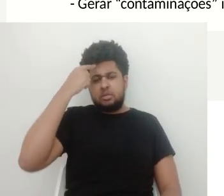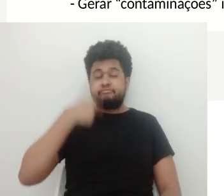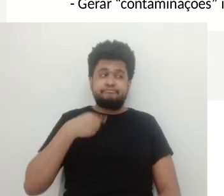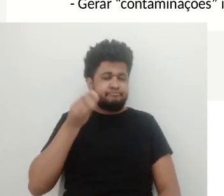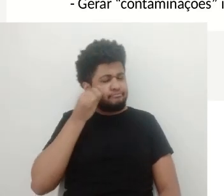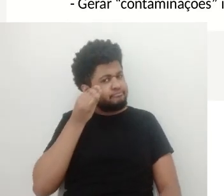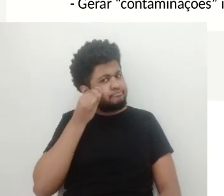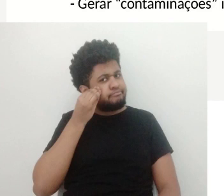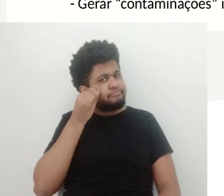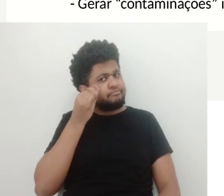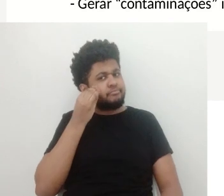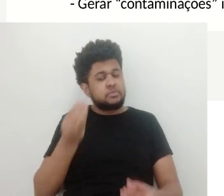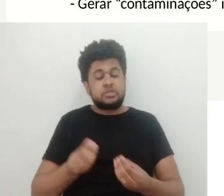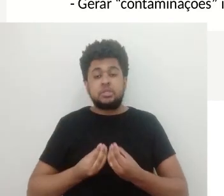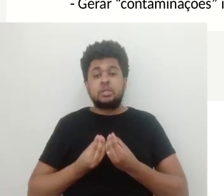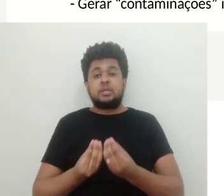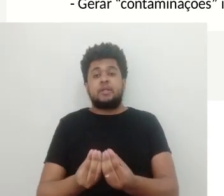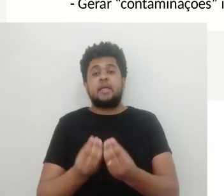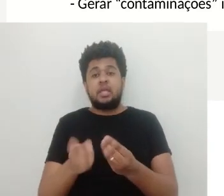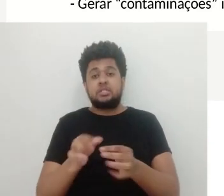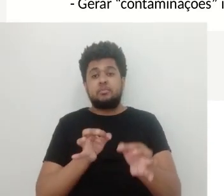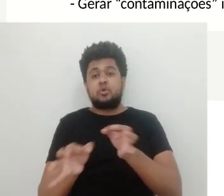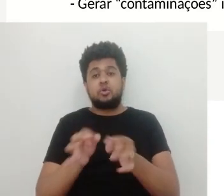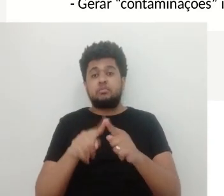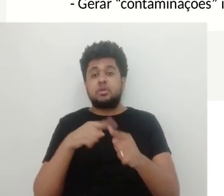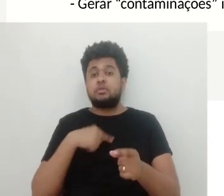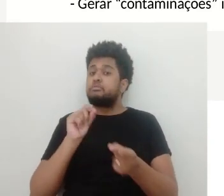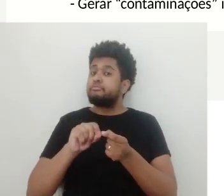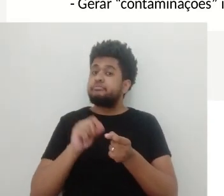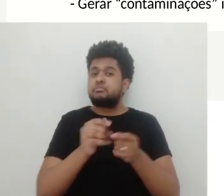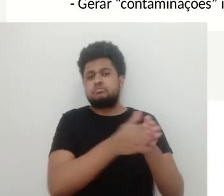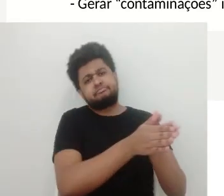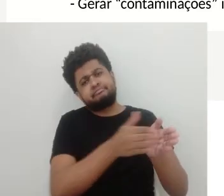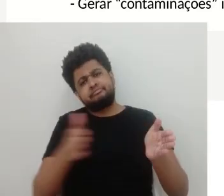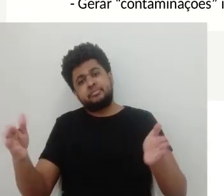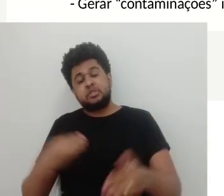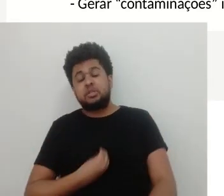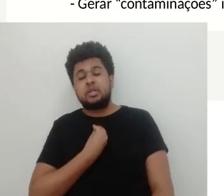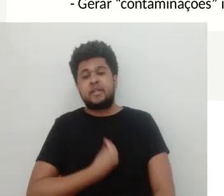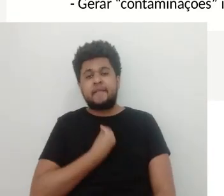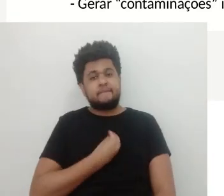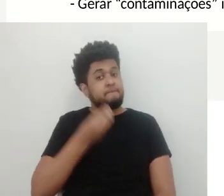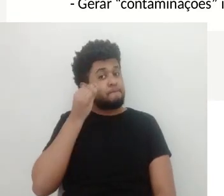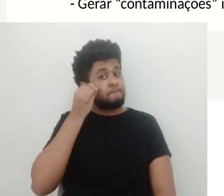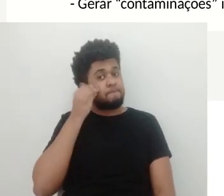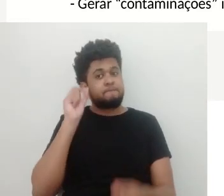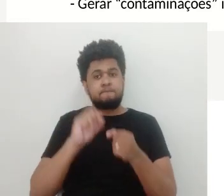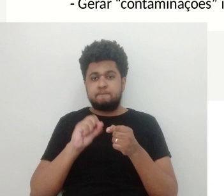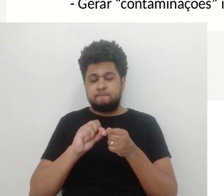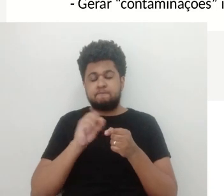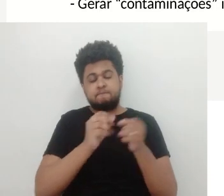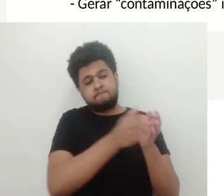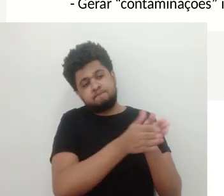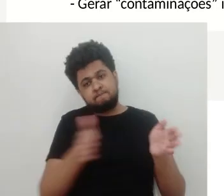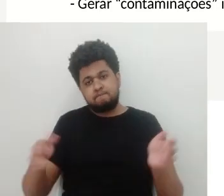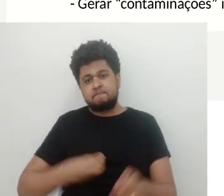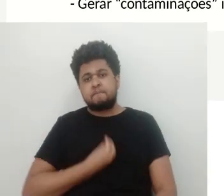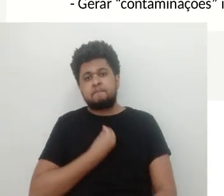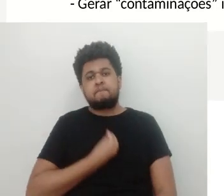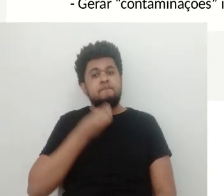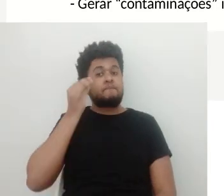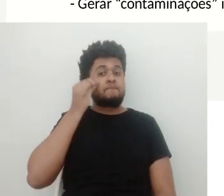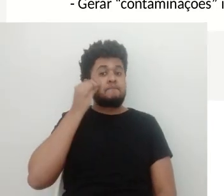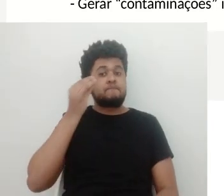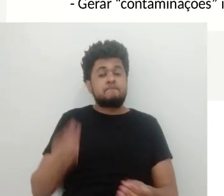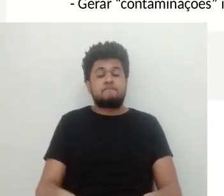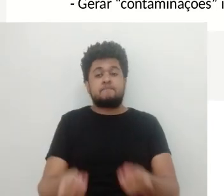de história da arte, uma bibliografia da história social, uma bibliografia da área de estudos literários e ou de antropologia ou de outras ainda,